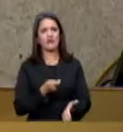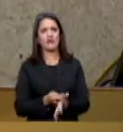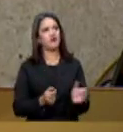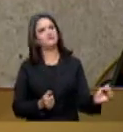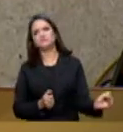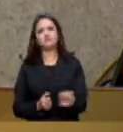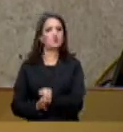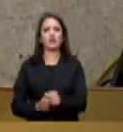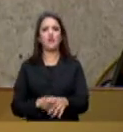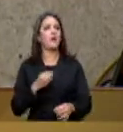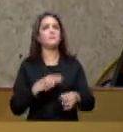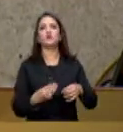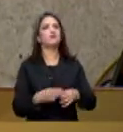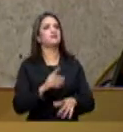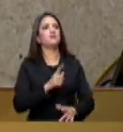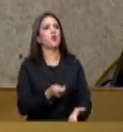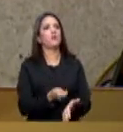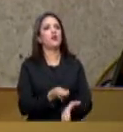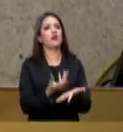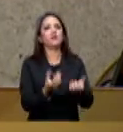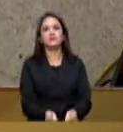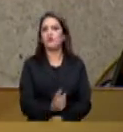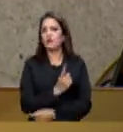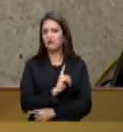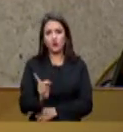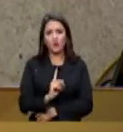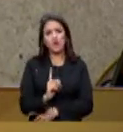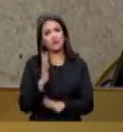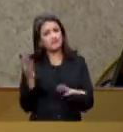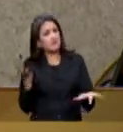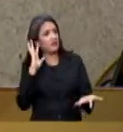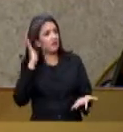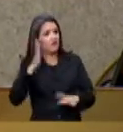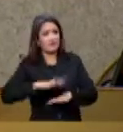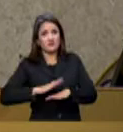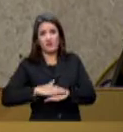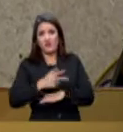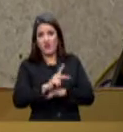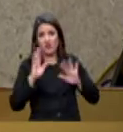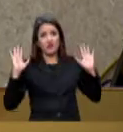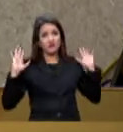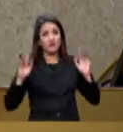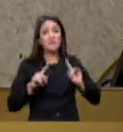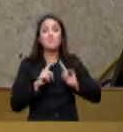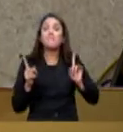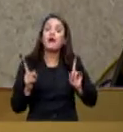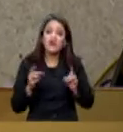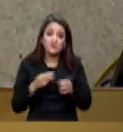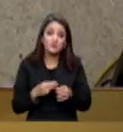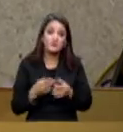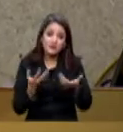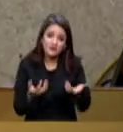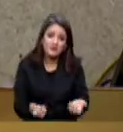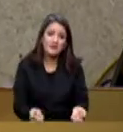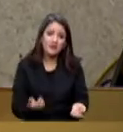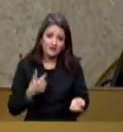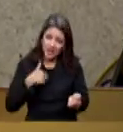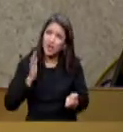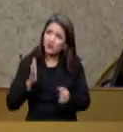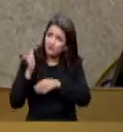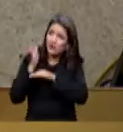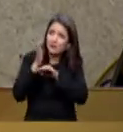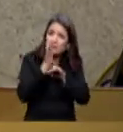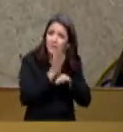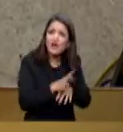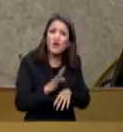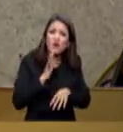tirando a competência do município para obrigá-lo a aceitar. Mas é evidente que os municípios aceitam. Eu que servi em várias comarcas, é